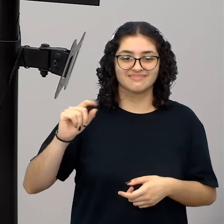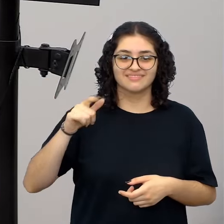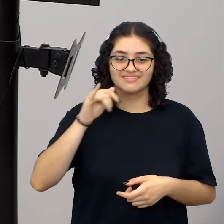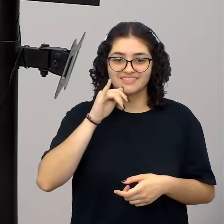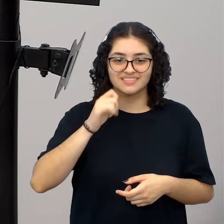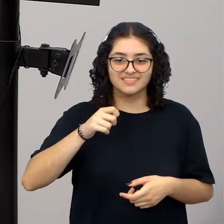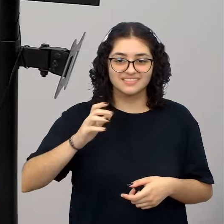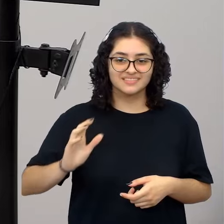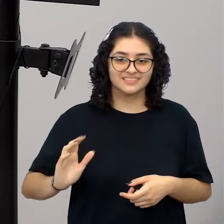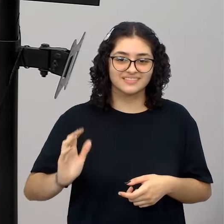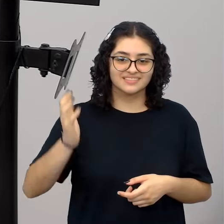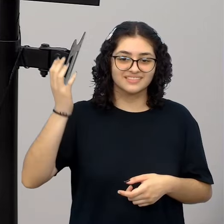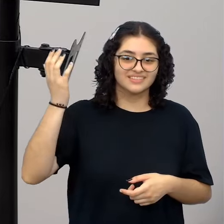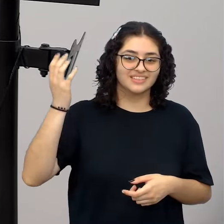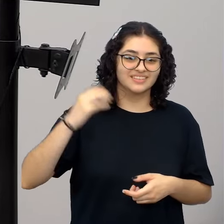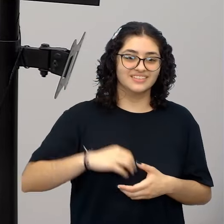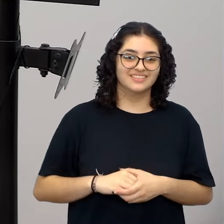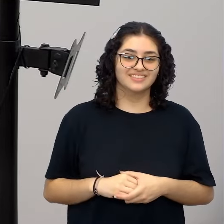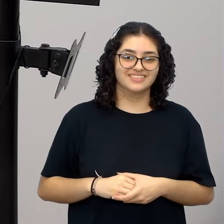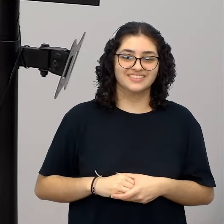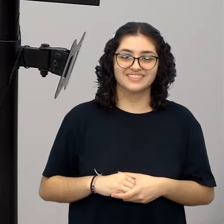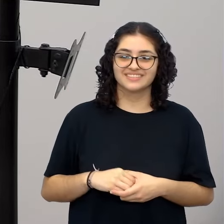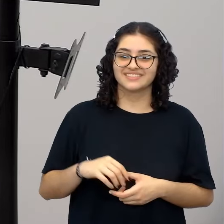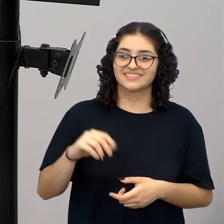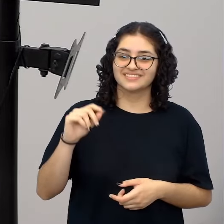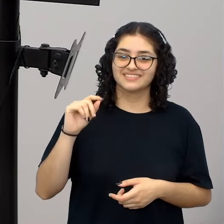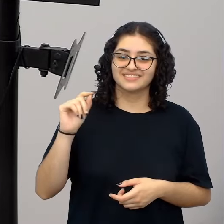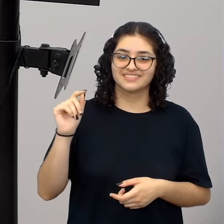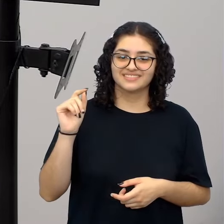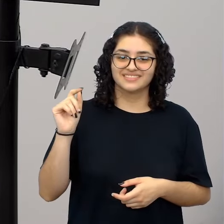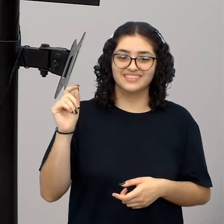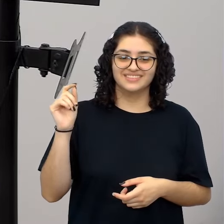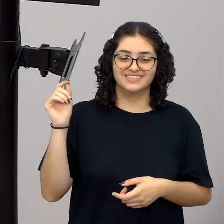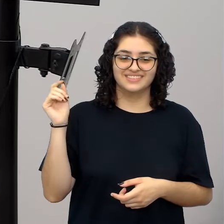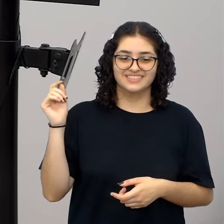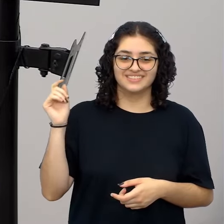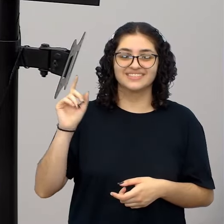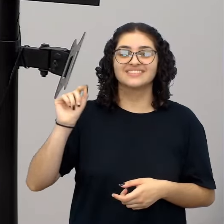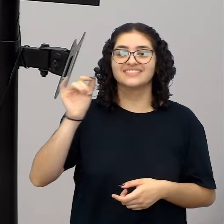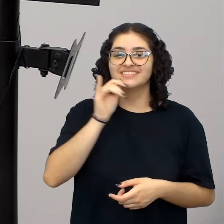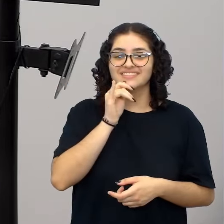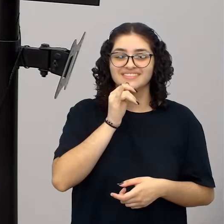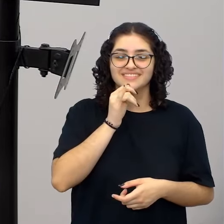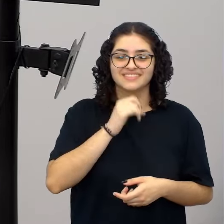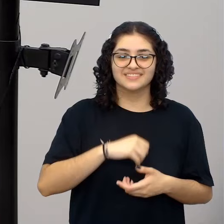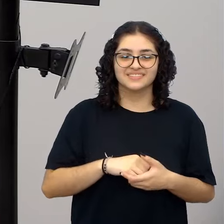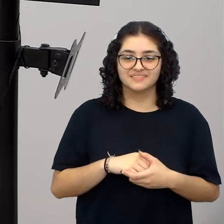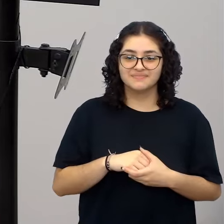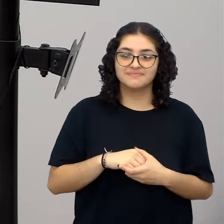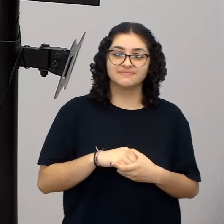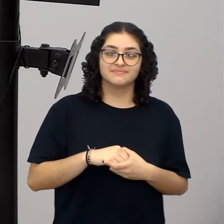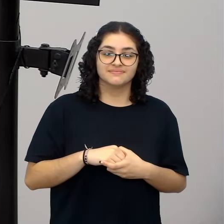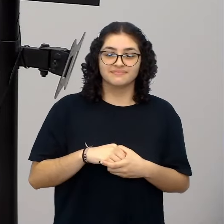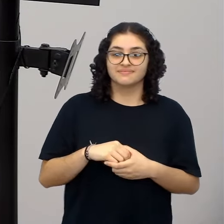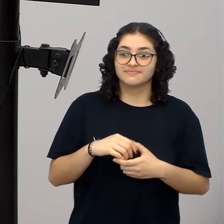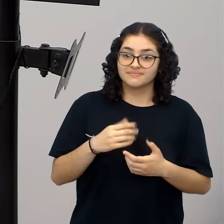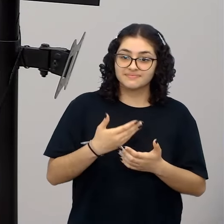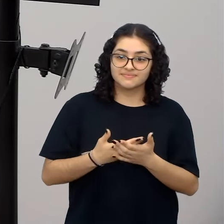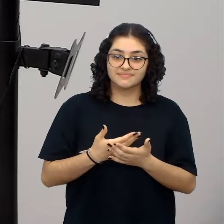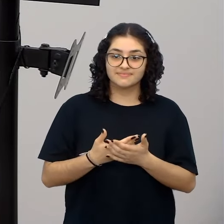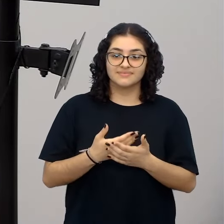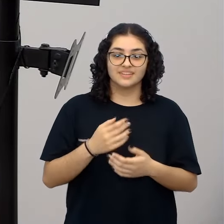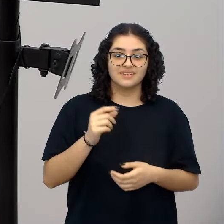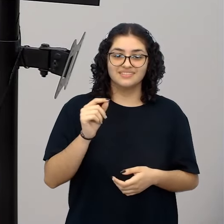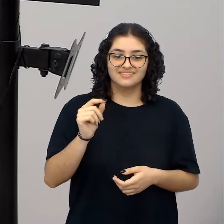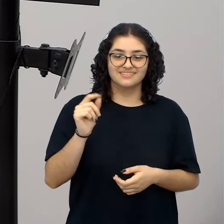está lá no seu ambiente escolar, professor, e para pensar, poxa, estou dando aula de tecnologia, estou vendo essa